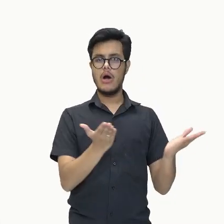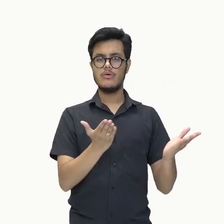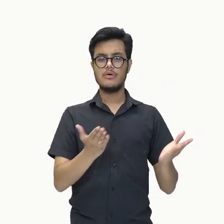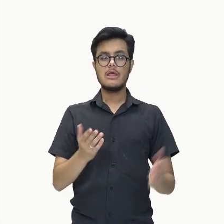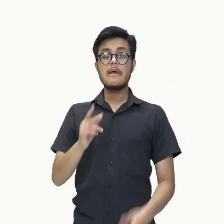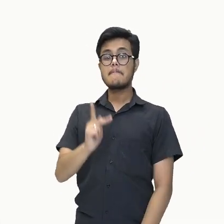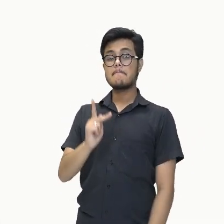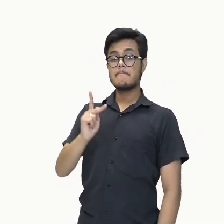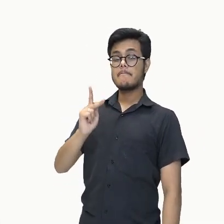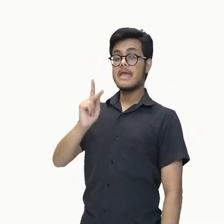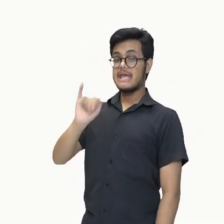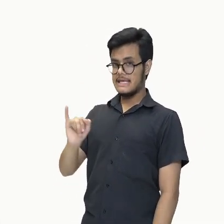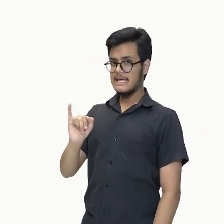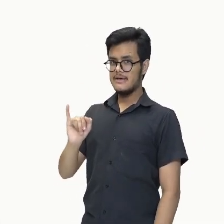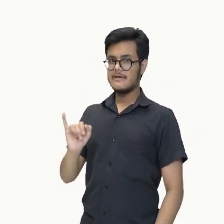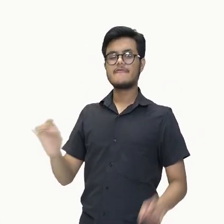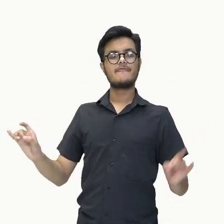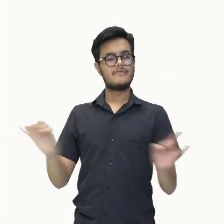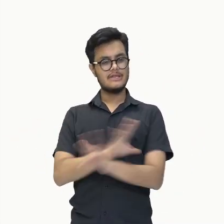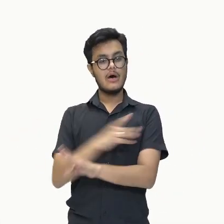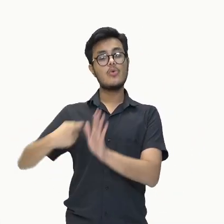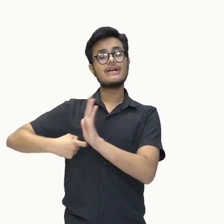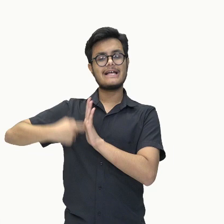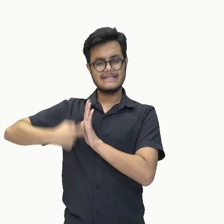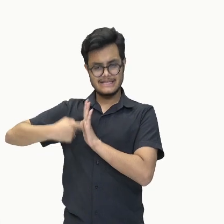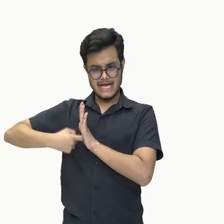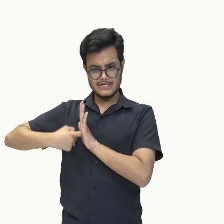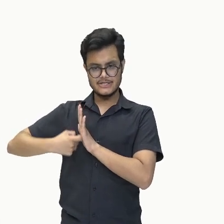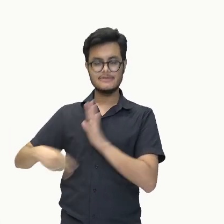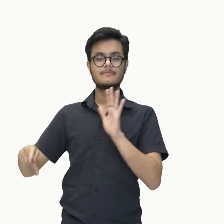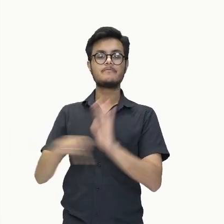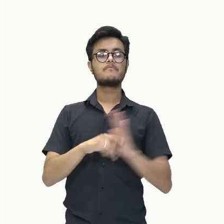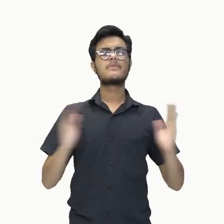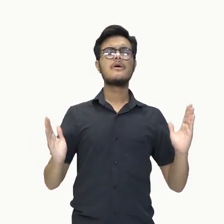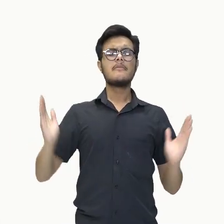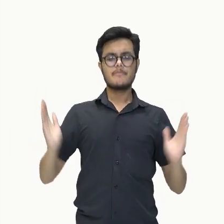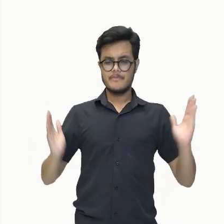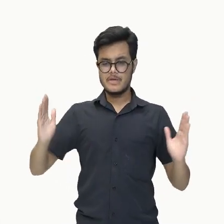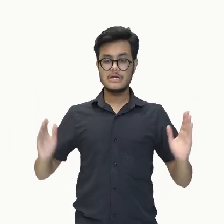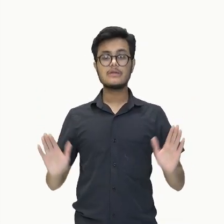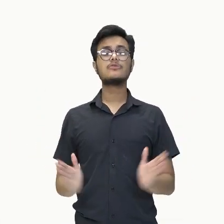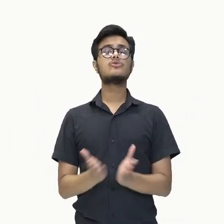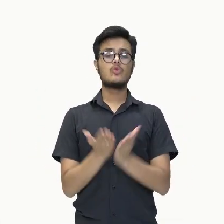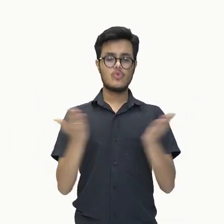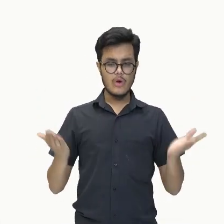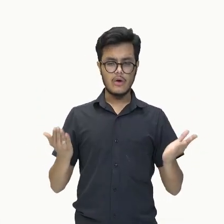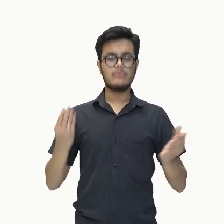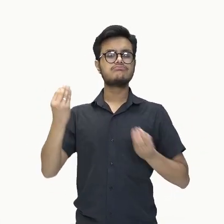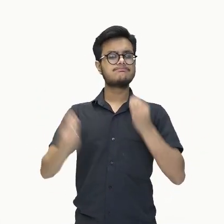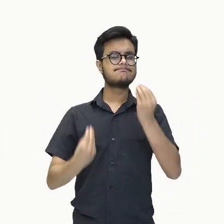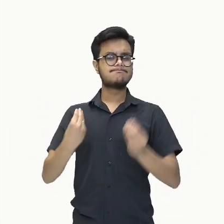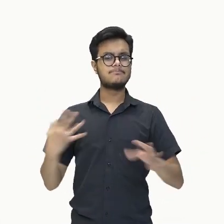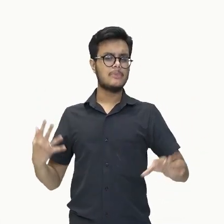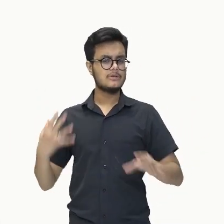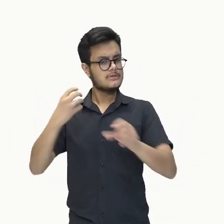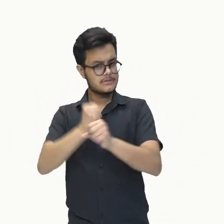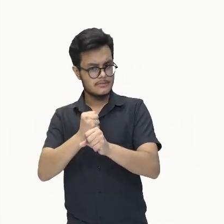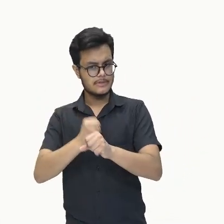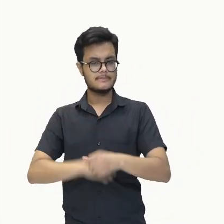ser a nossa taxa de aumento ao longo desse tempo, que foi vista no nosso